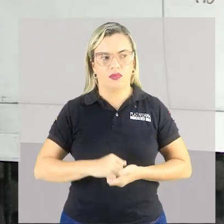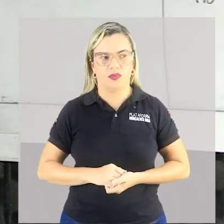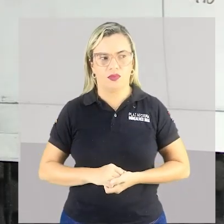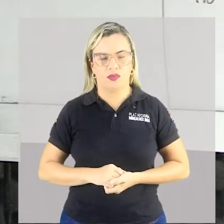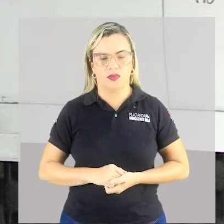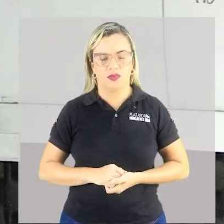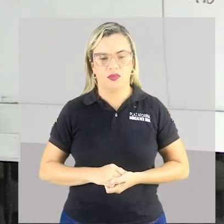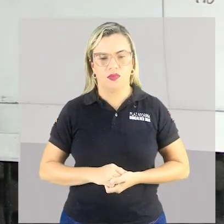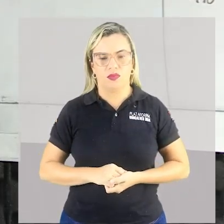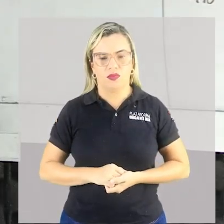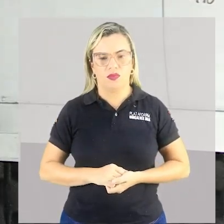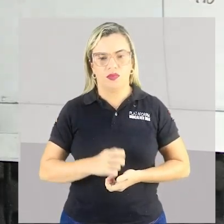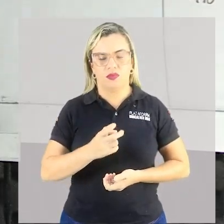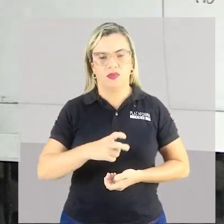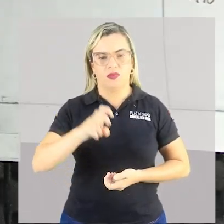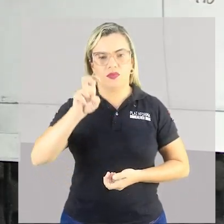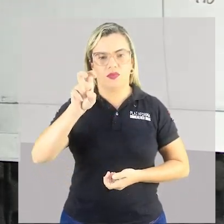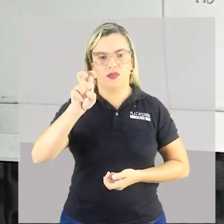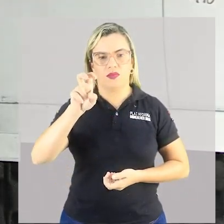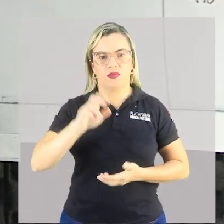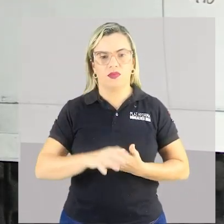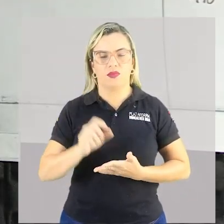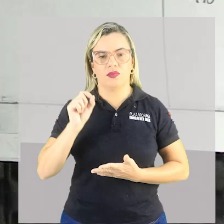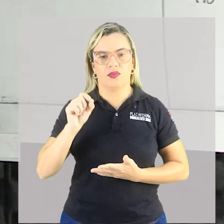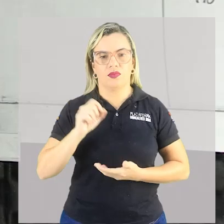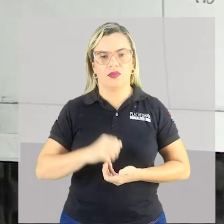quanto? 5 vezes 1, 5.